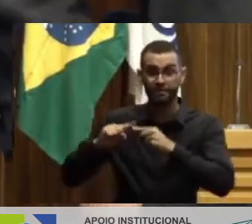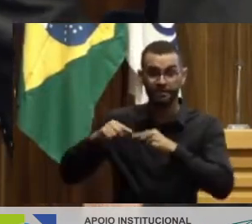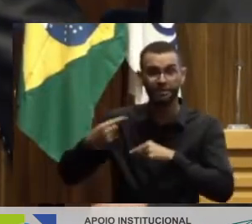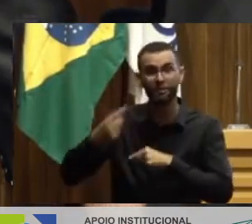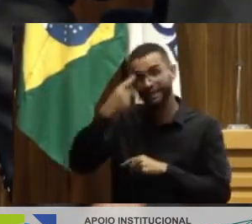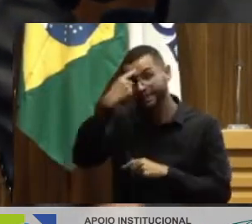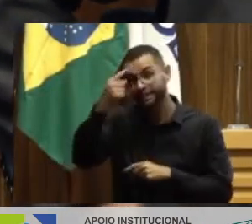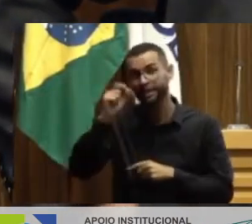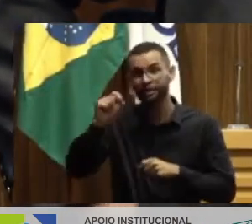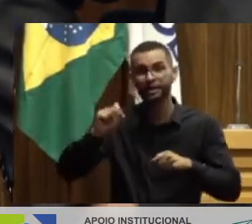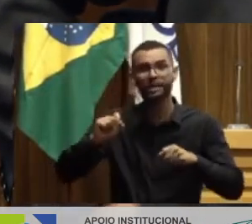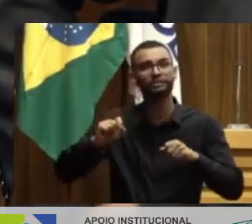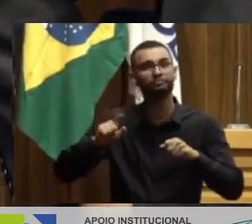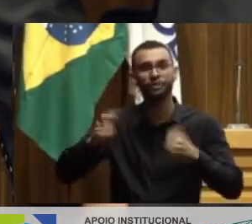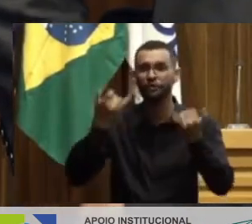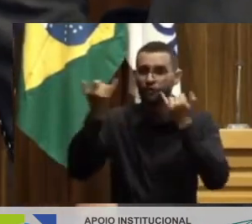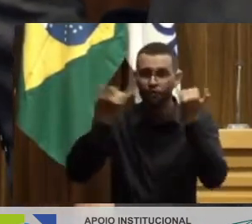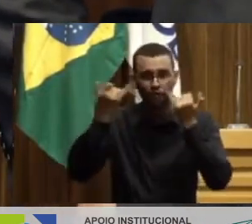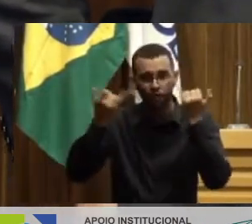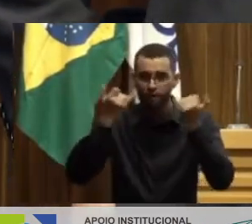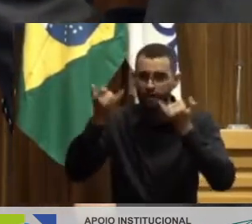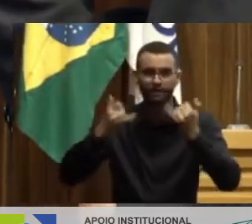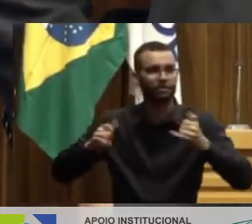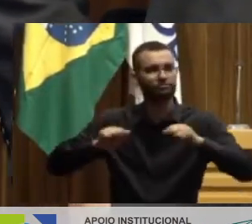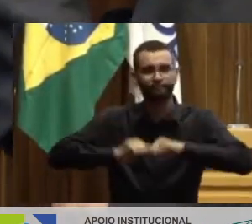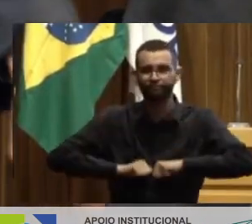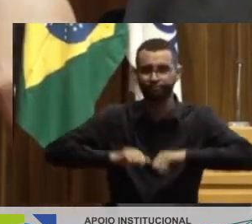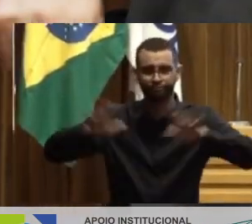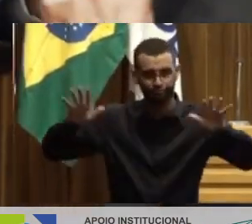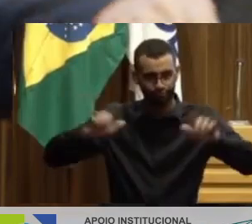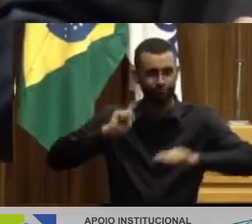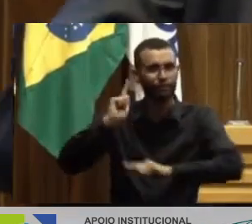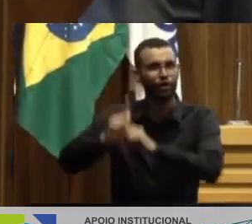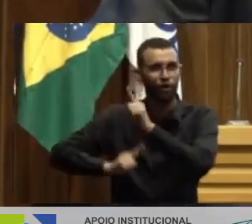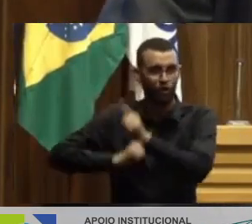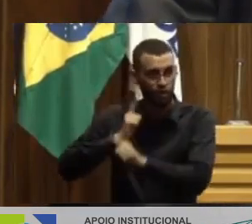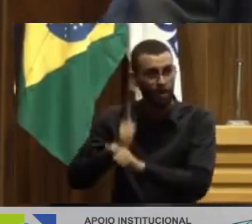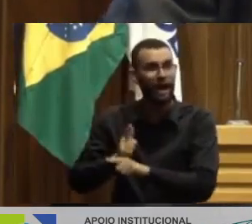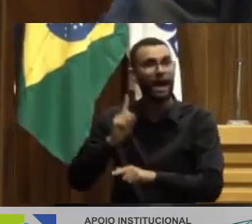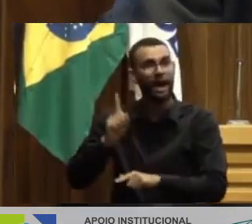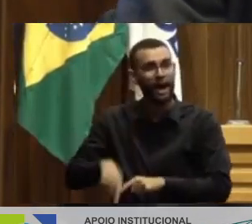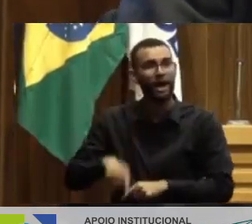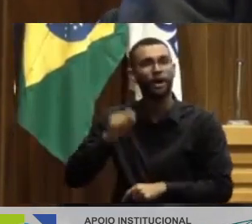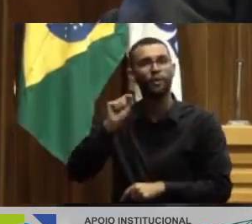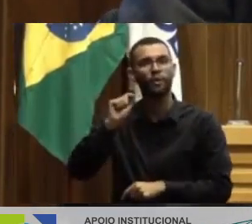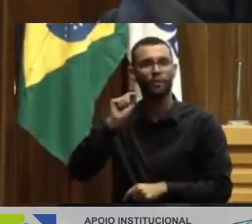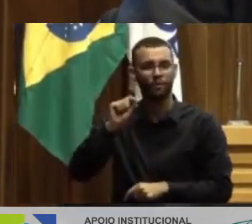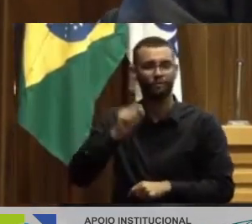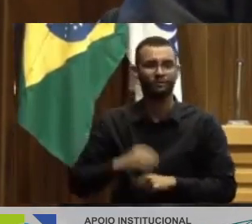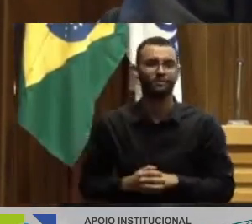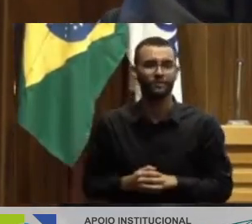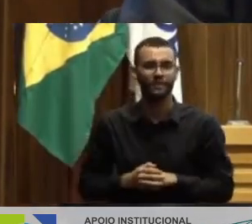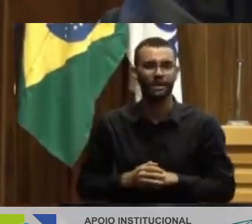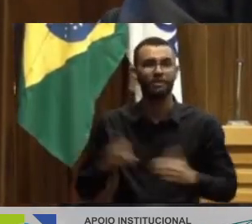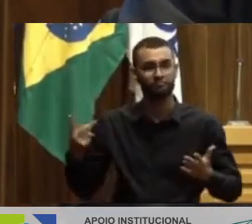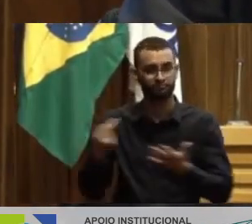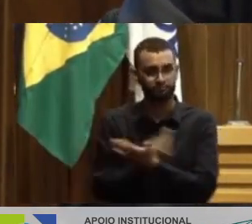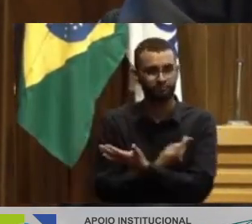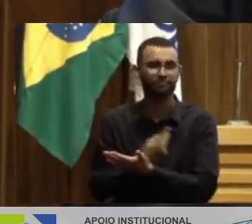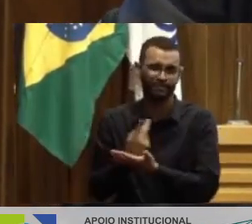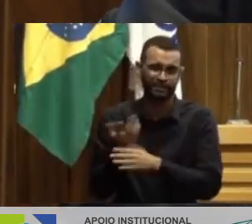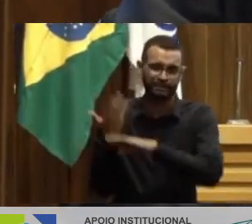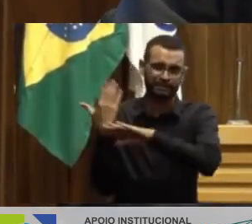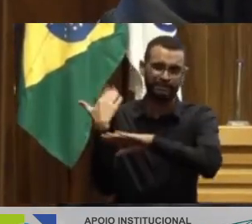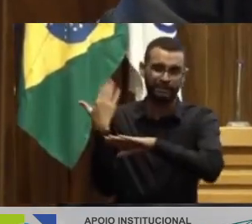de uma globalização foi questionada nos termos em que vinha acontecendo, e os países estão buscando